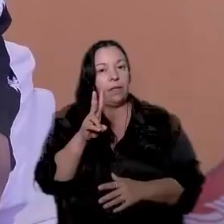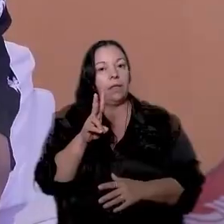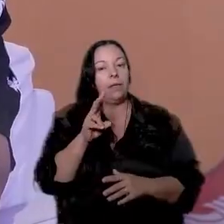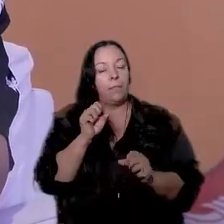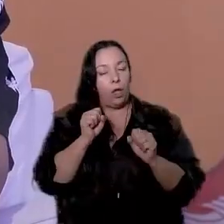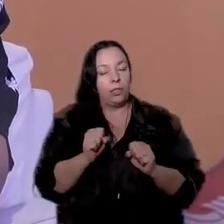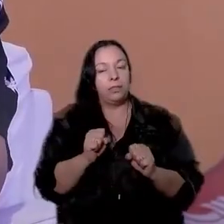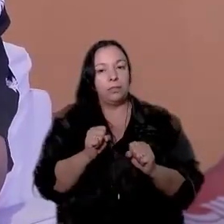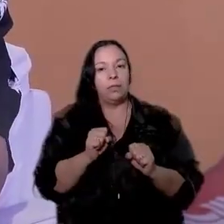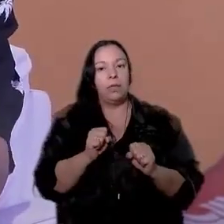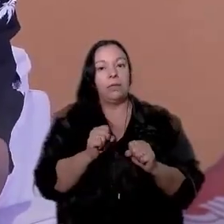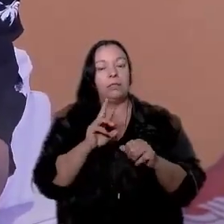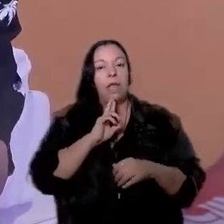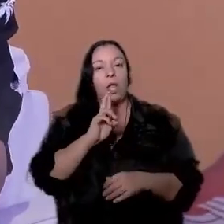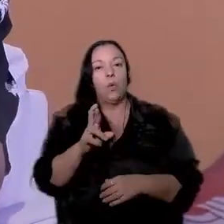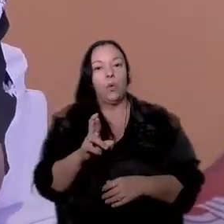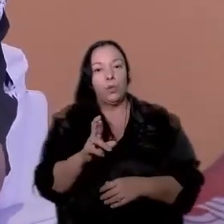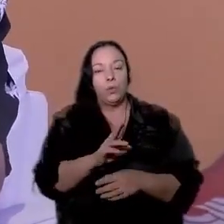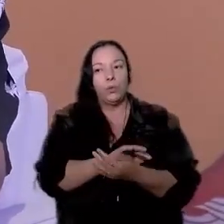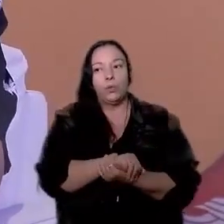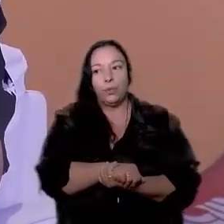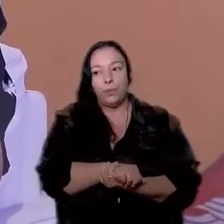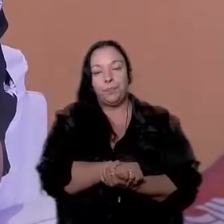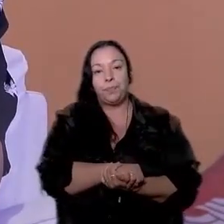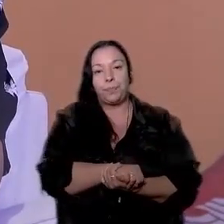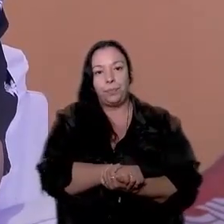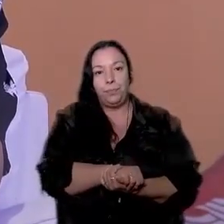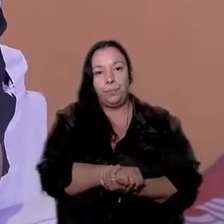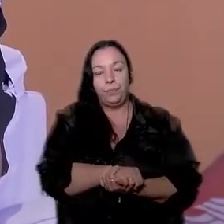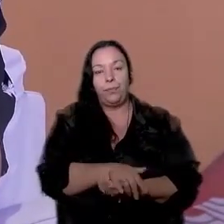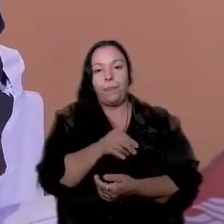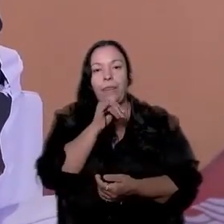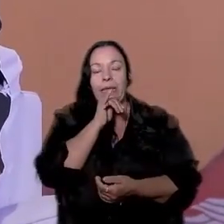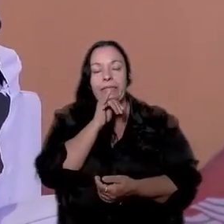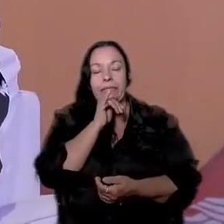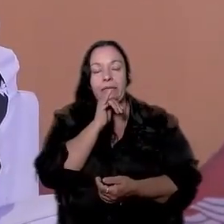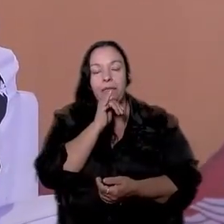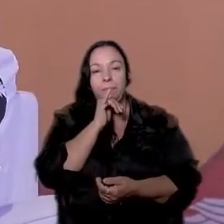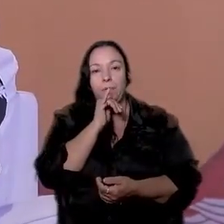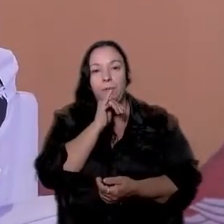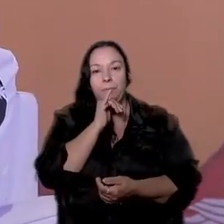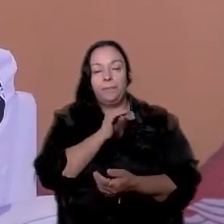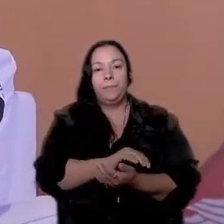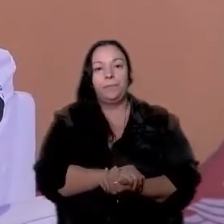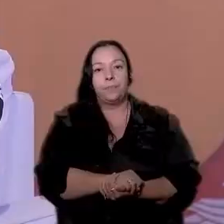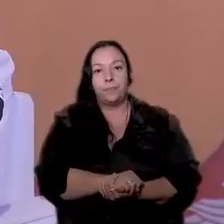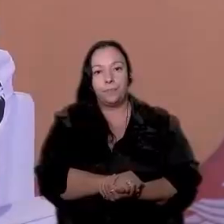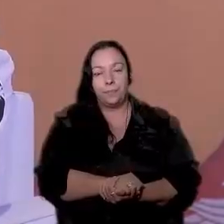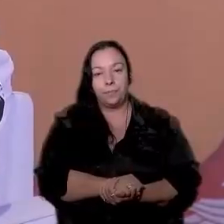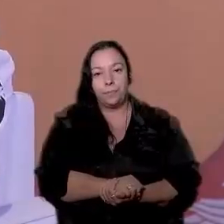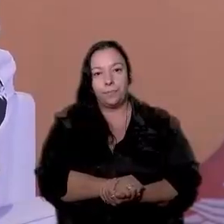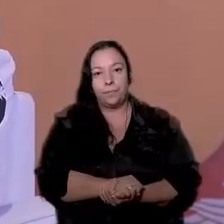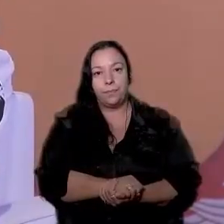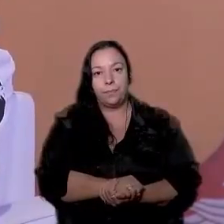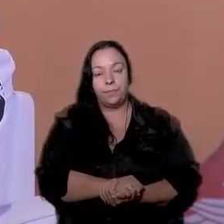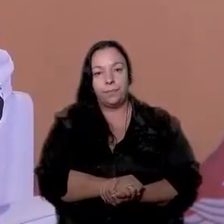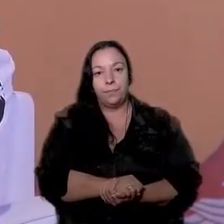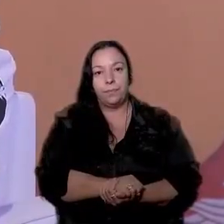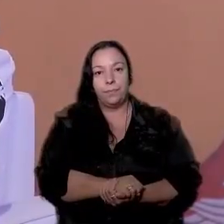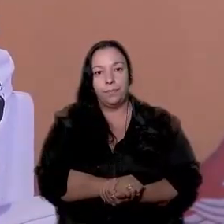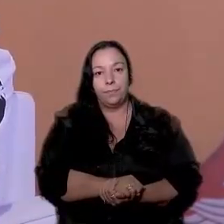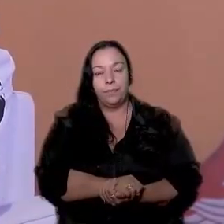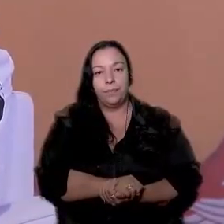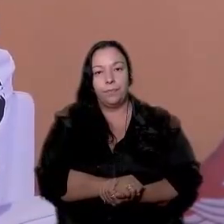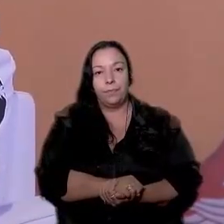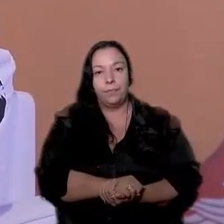ter acesso a esses recursos. Eu vou só como exemplo para vocês, eu ia projetar aqui, mas